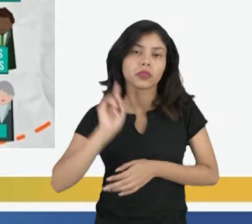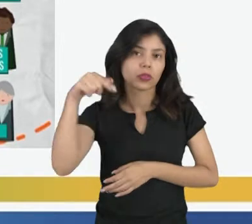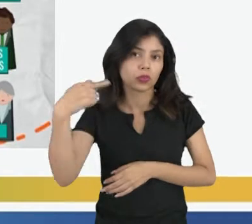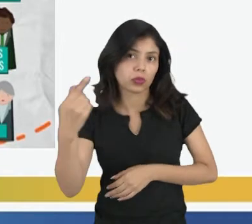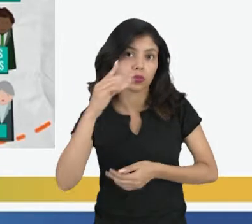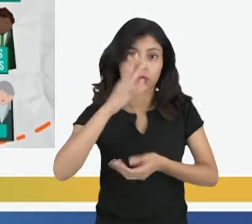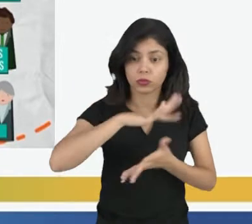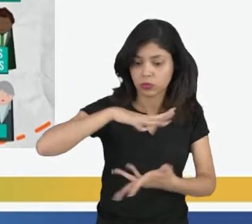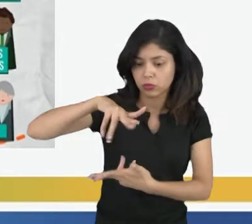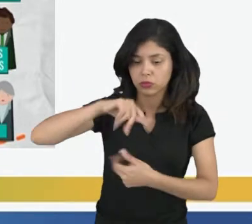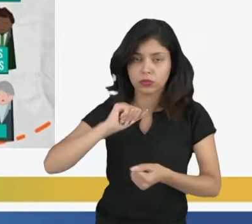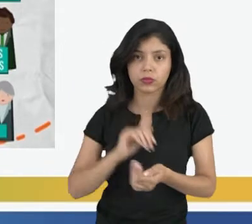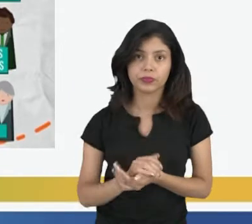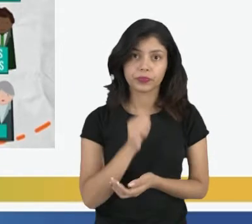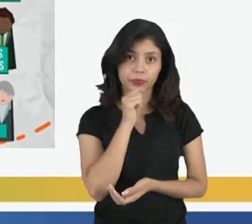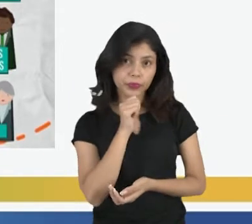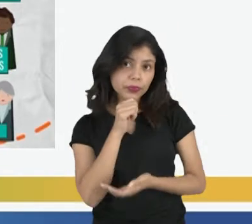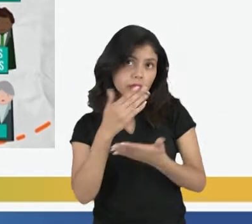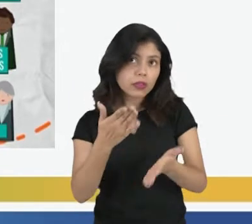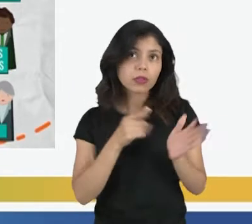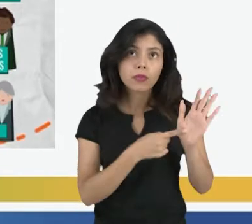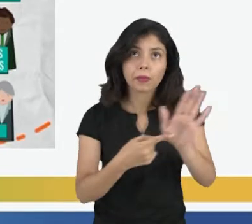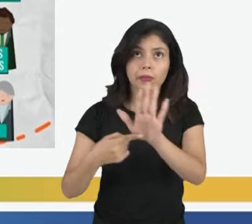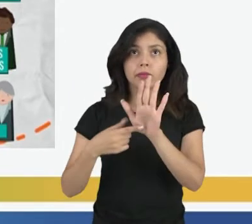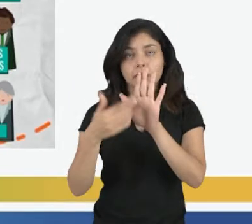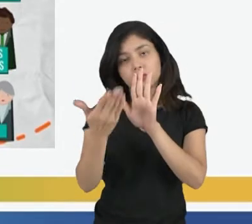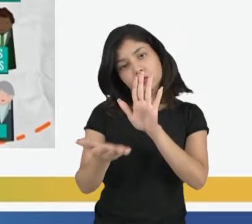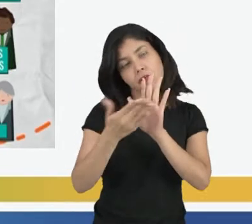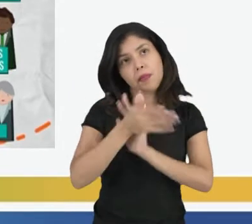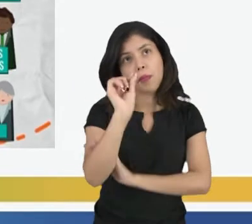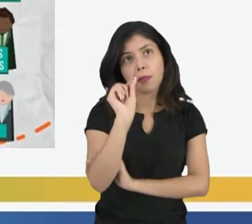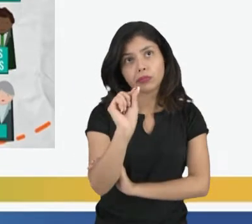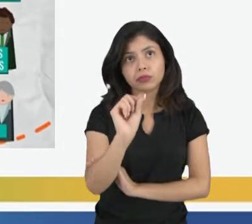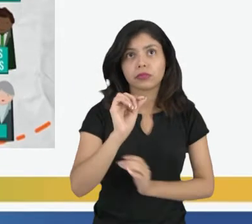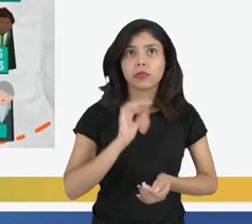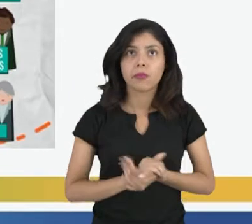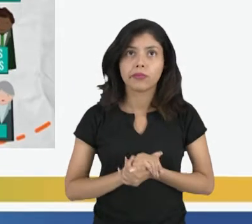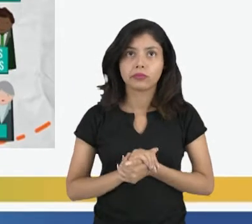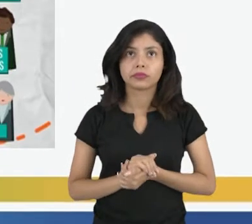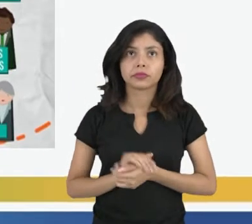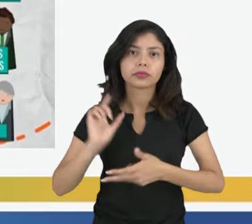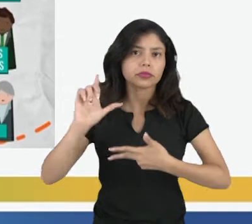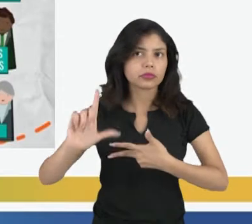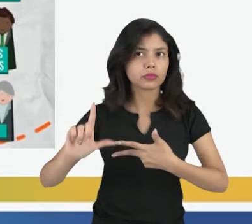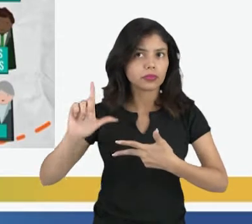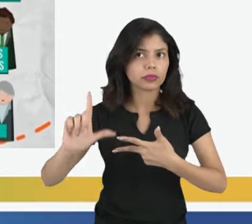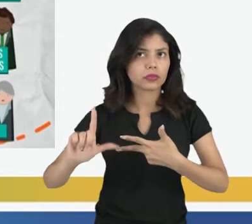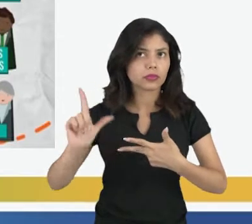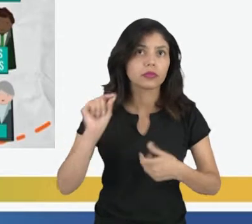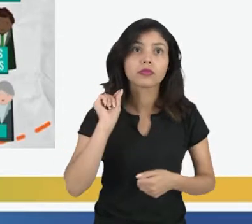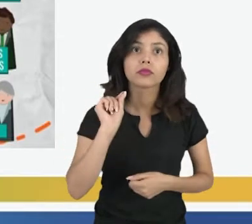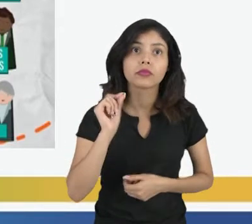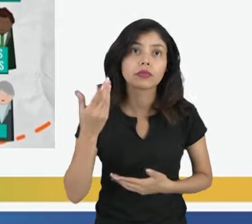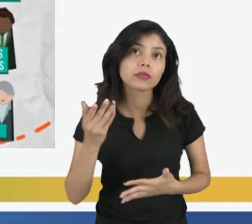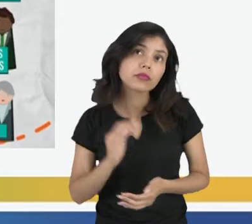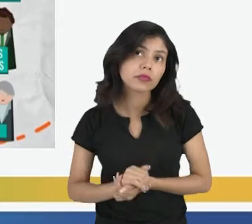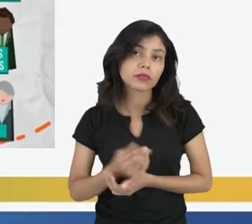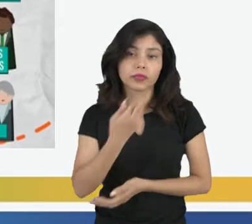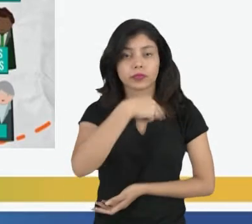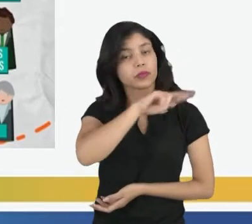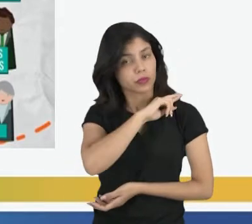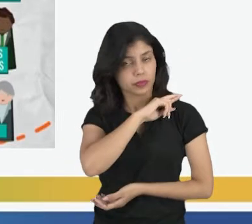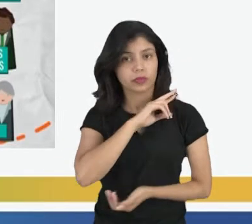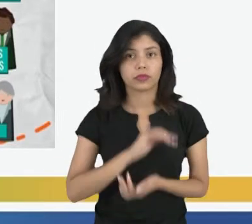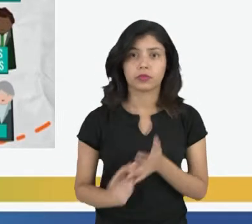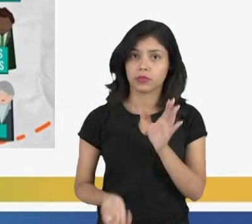No resto do mundo e aí um destaque aí para você entender e o que que é esse legislativo eu que nós somos em cima e é